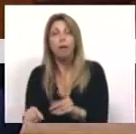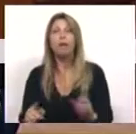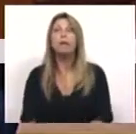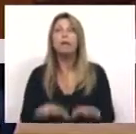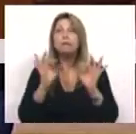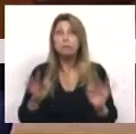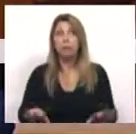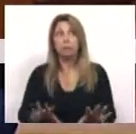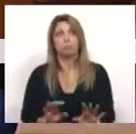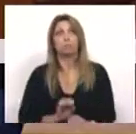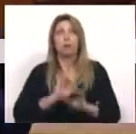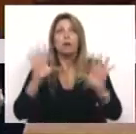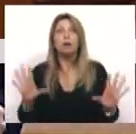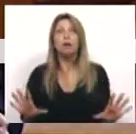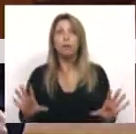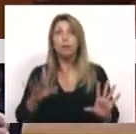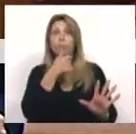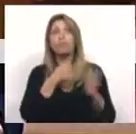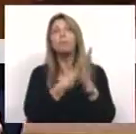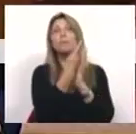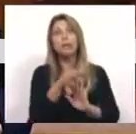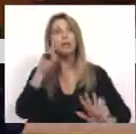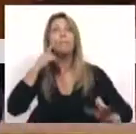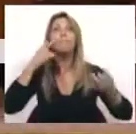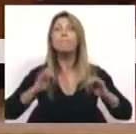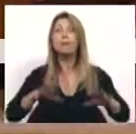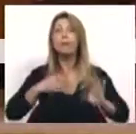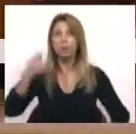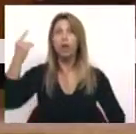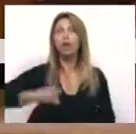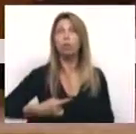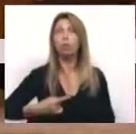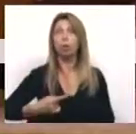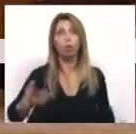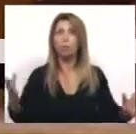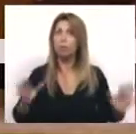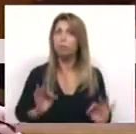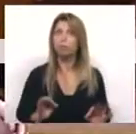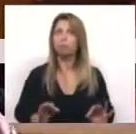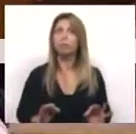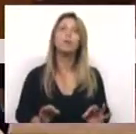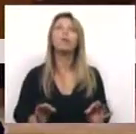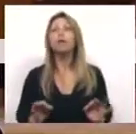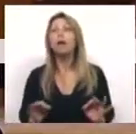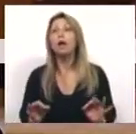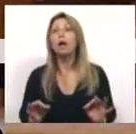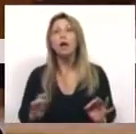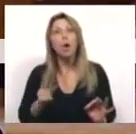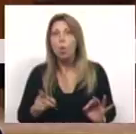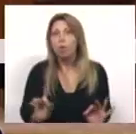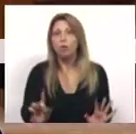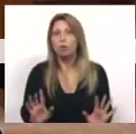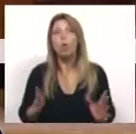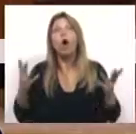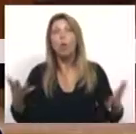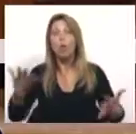evidente, que deixe de aplicar medidas preventivas que se impõem, de modo nenhum. O que se pretende é que não se